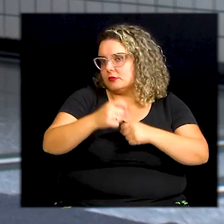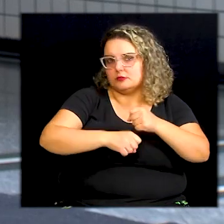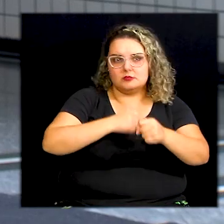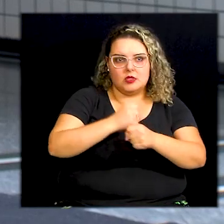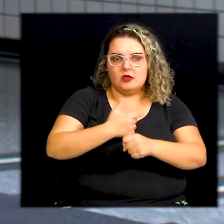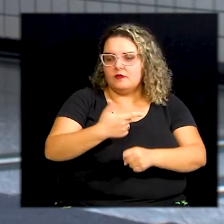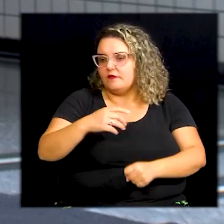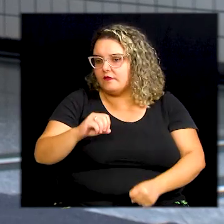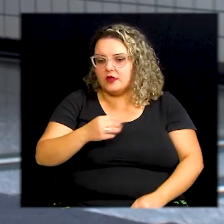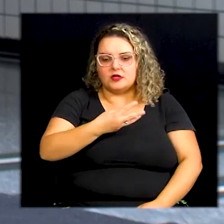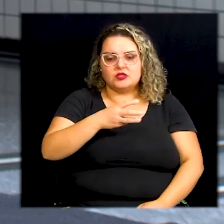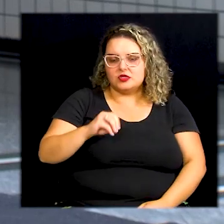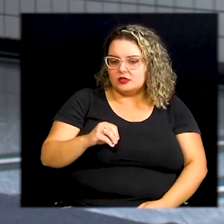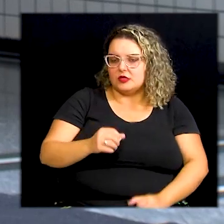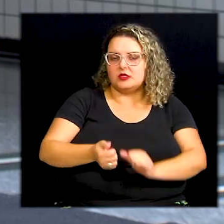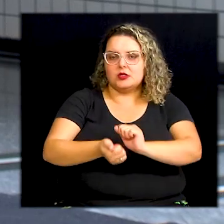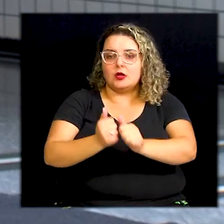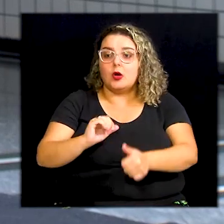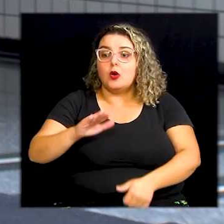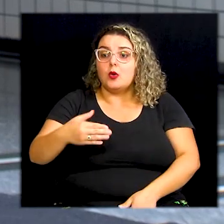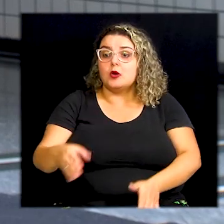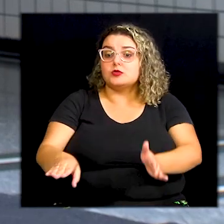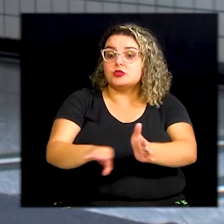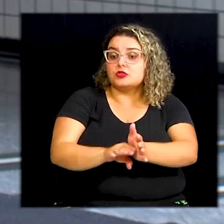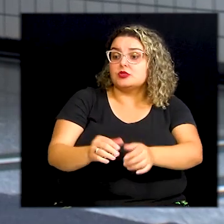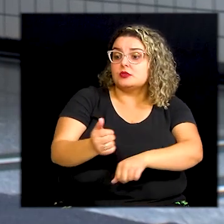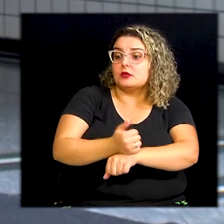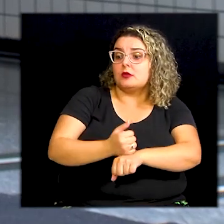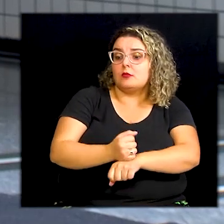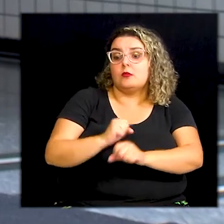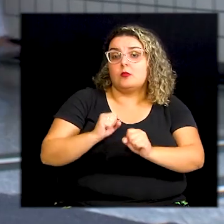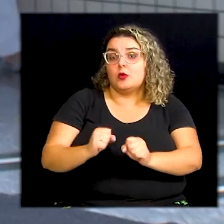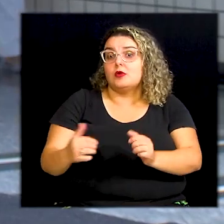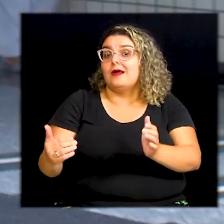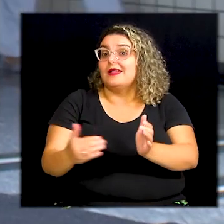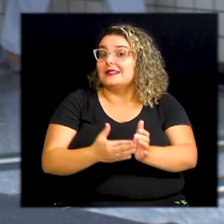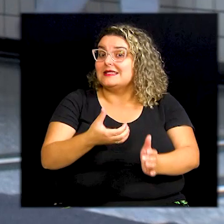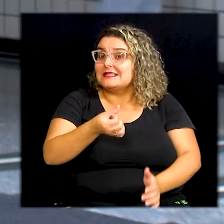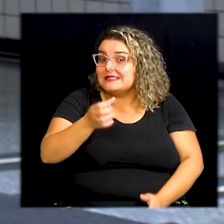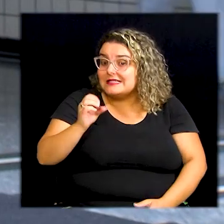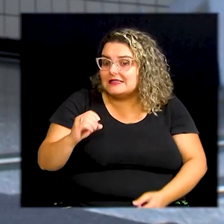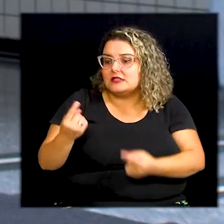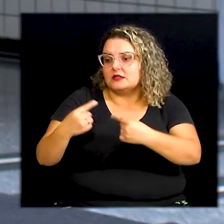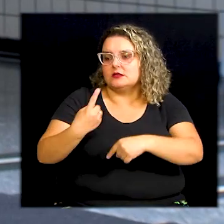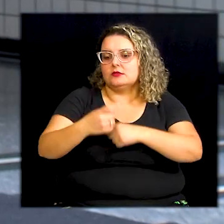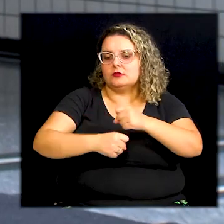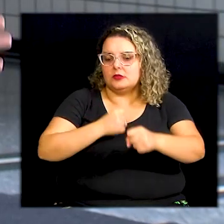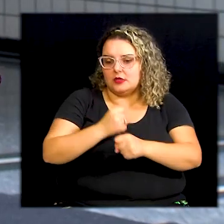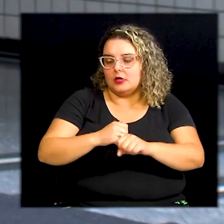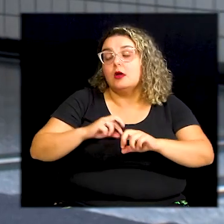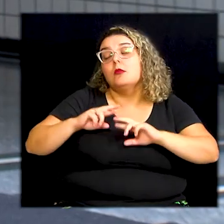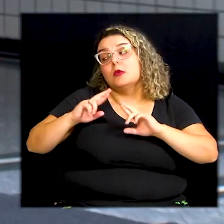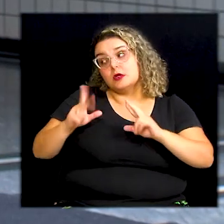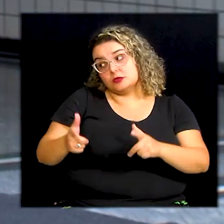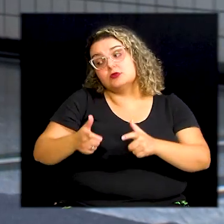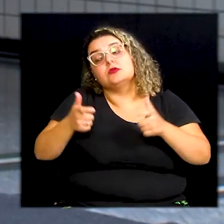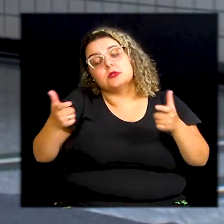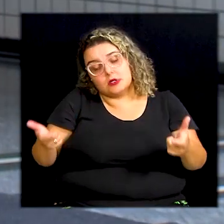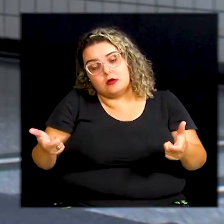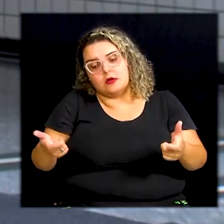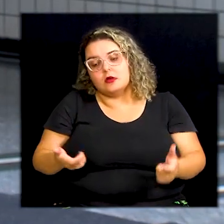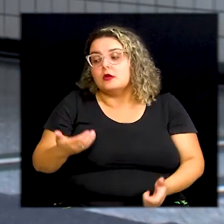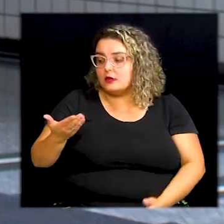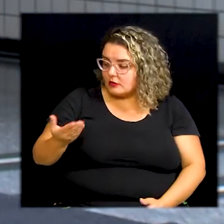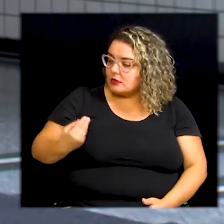ano 20, 30 partidas. Hora que chega no profissional pode fazer até 60 partidas em um ano. É uma diferença muito grande